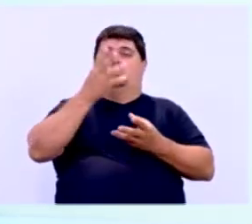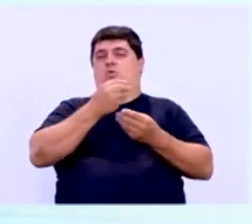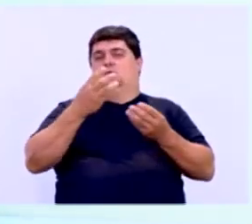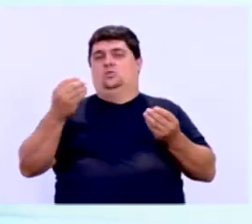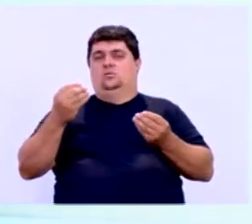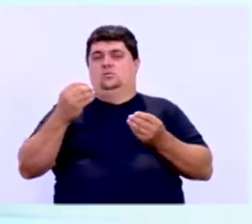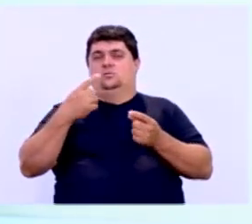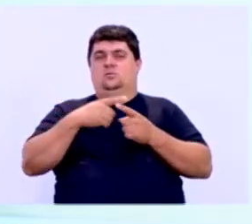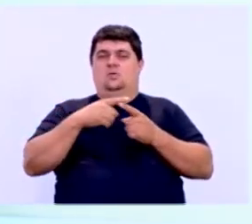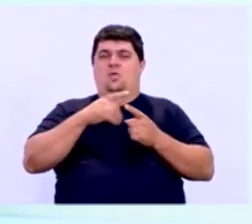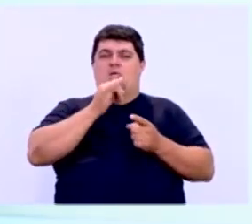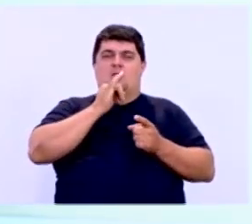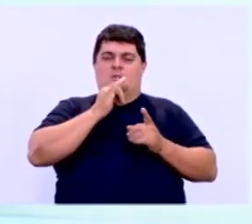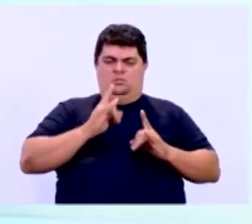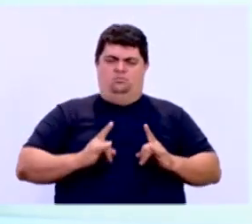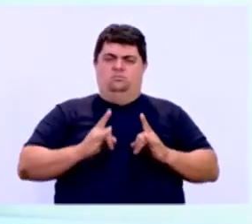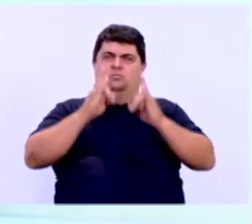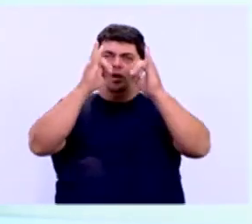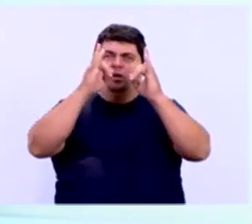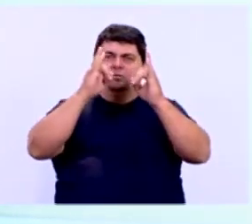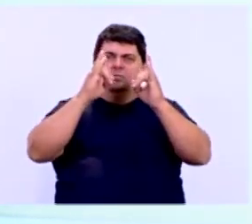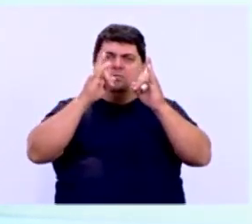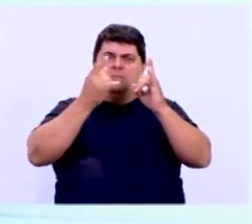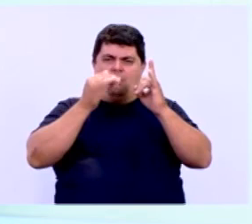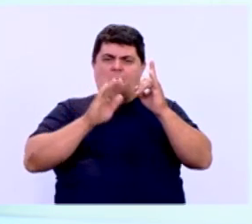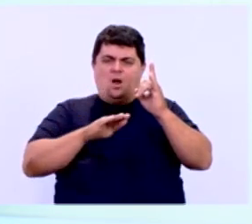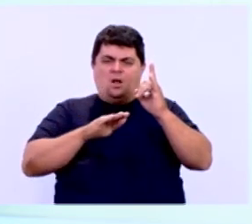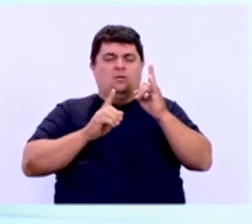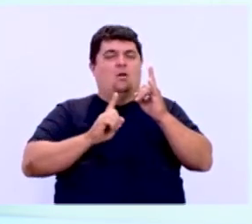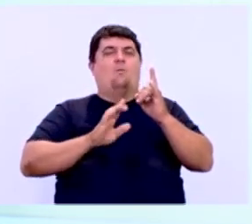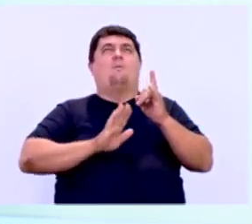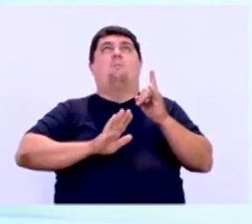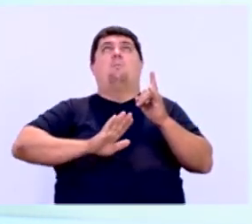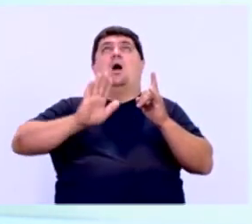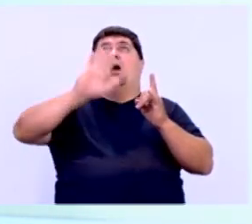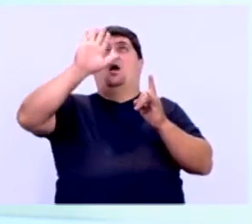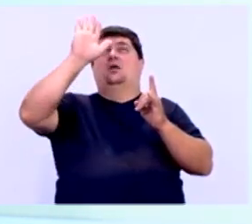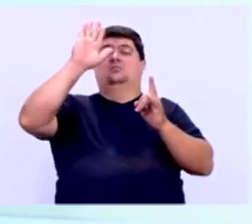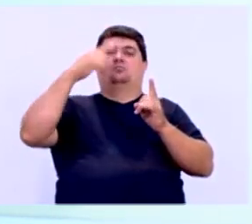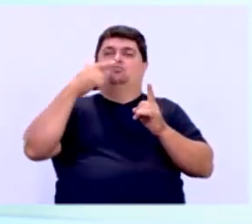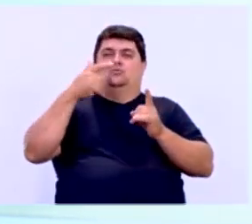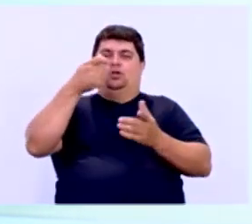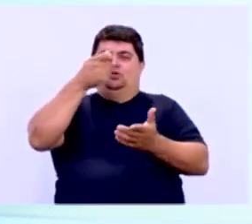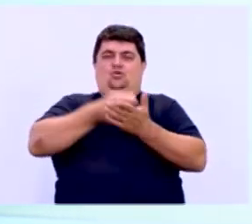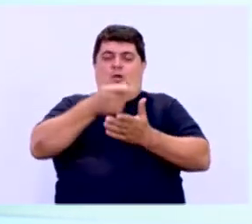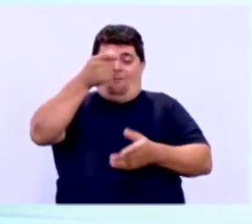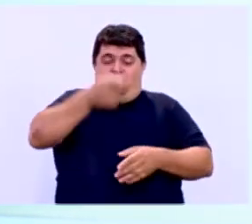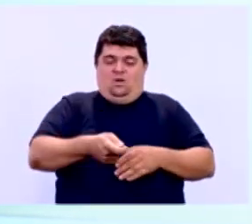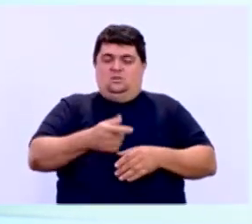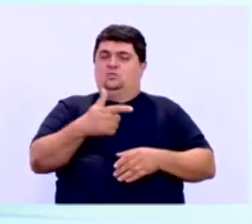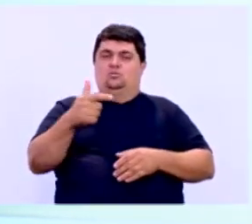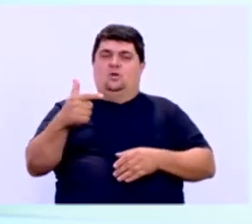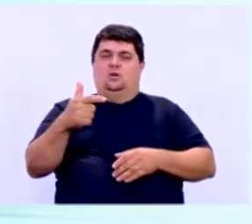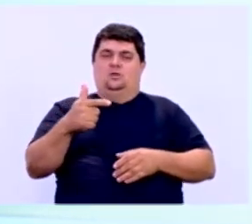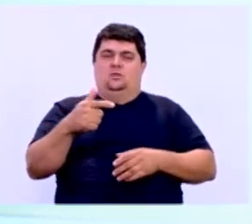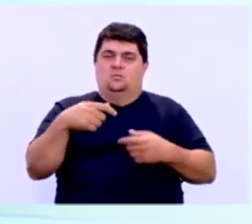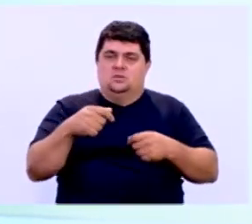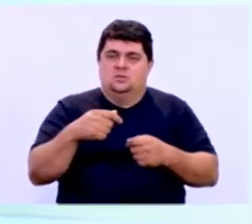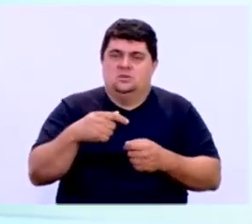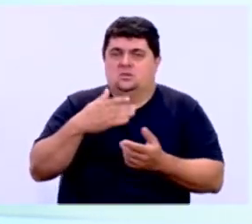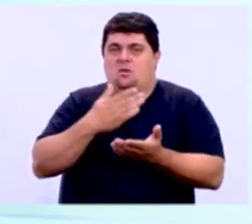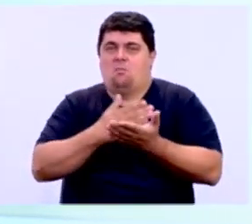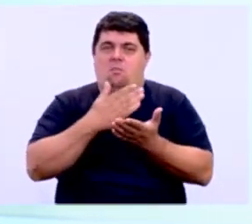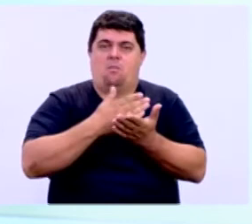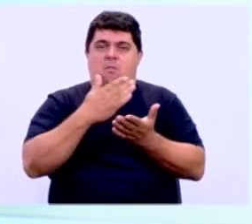vai comprar um prédio é caro, né? E a organização ela não dispõe desse recurso financeiro para comprar à